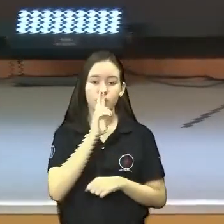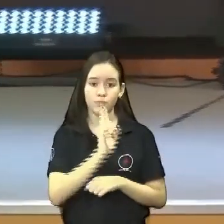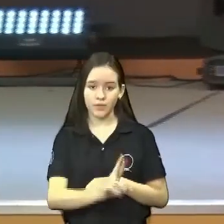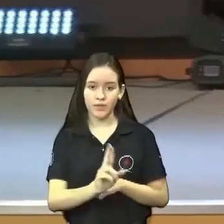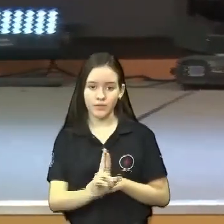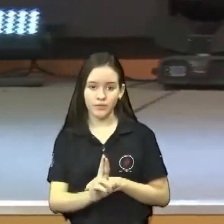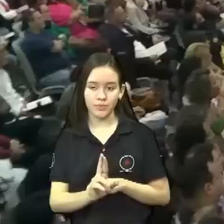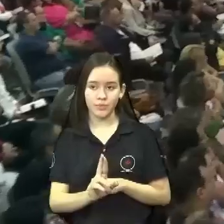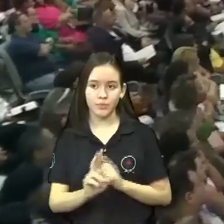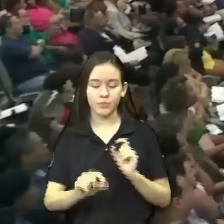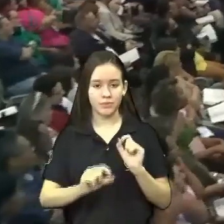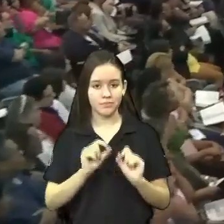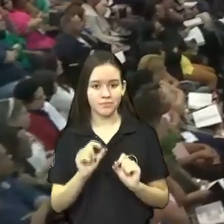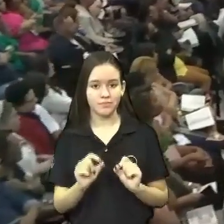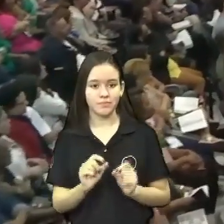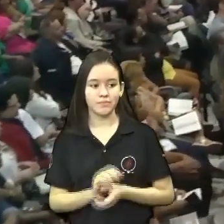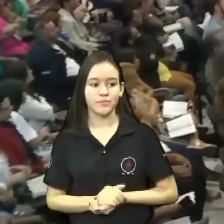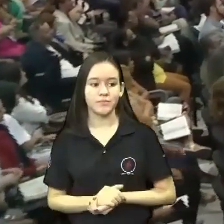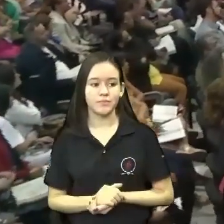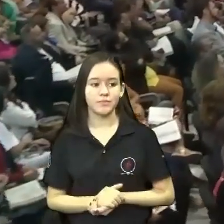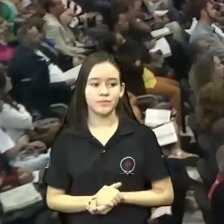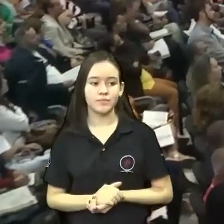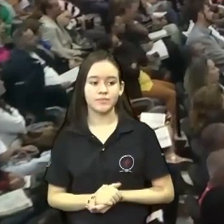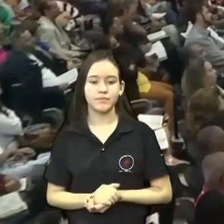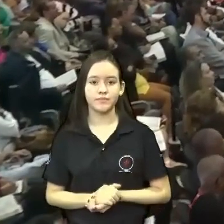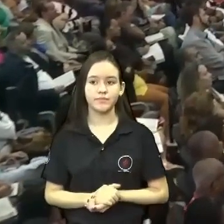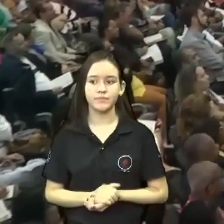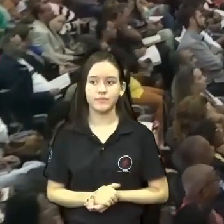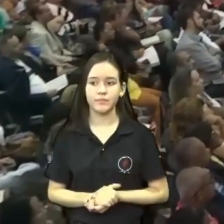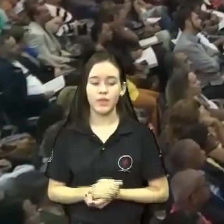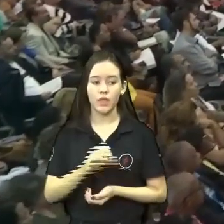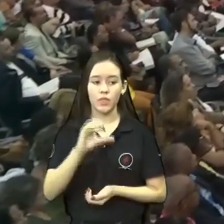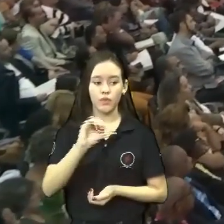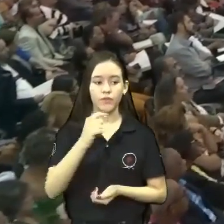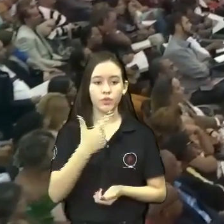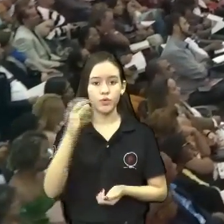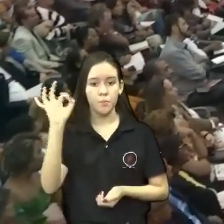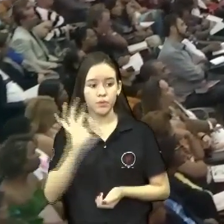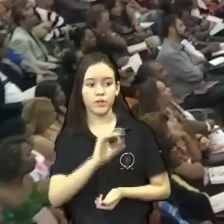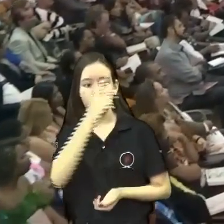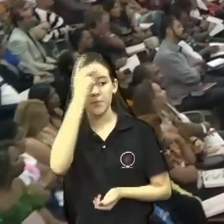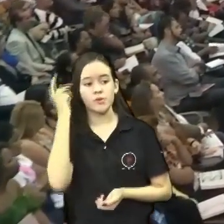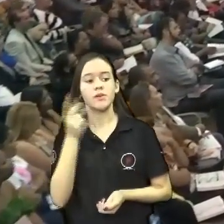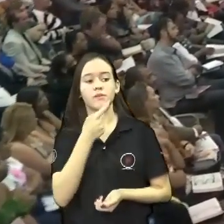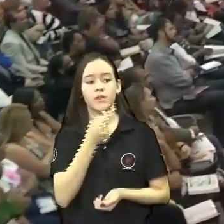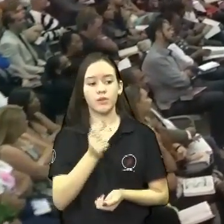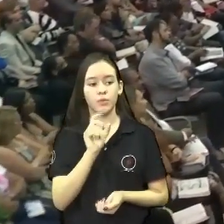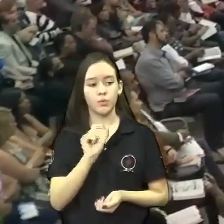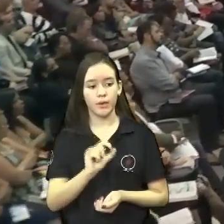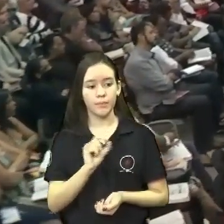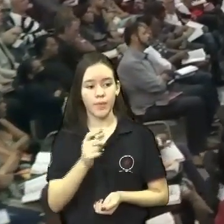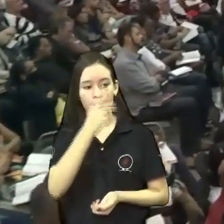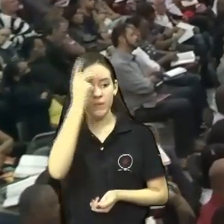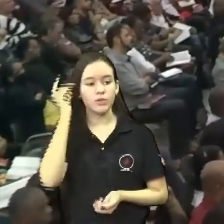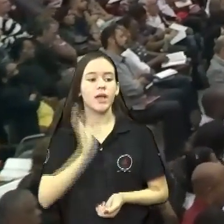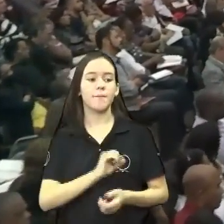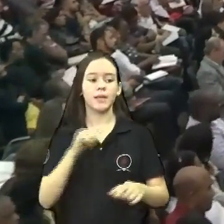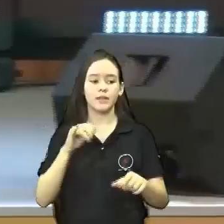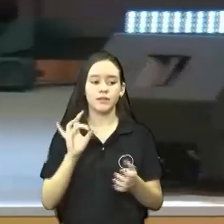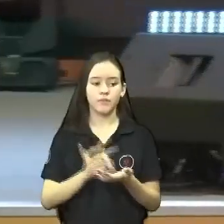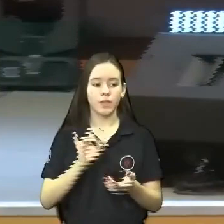lá da rádio da 93 92% disse que quem ama não trai oito por cento